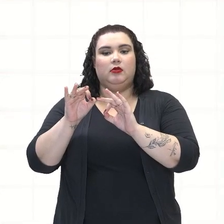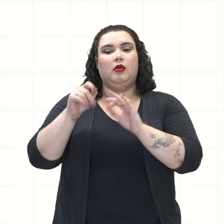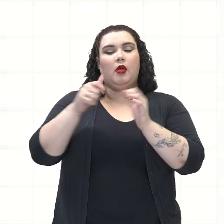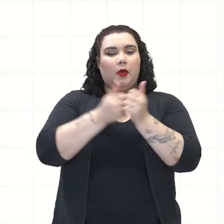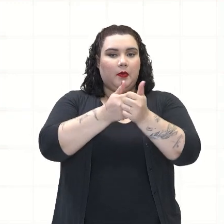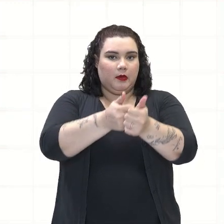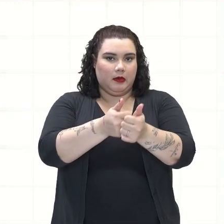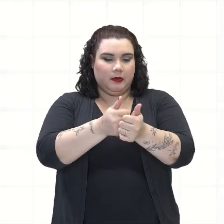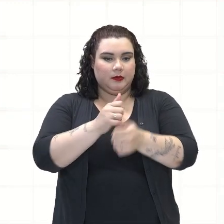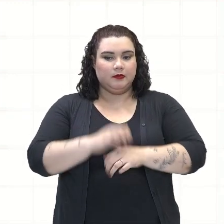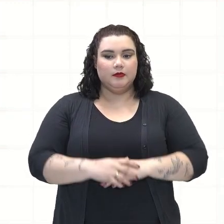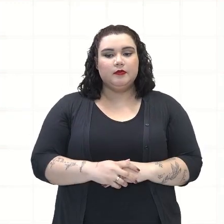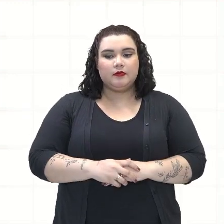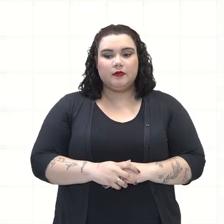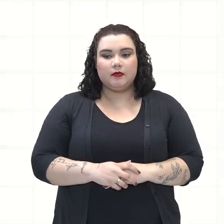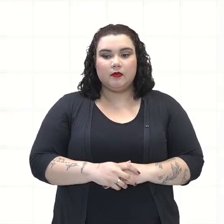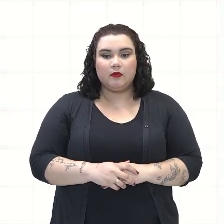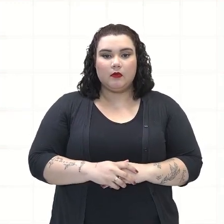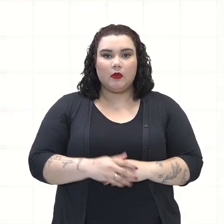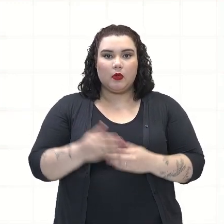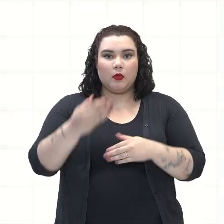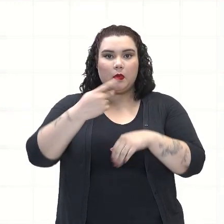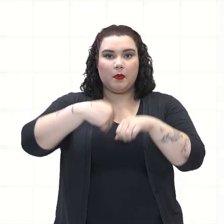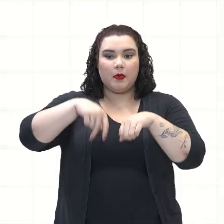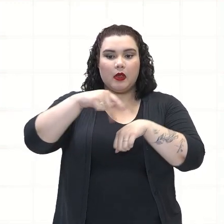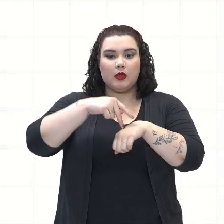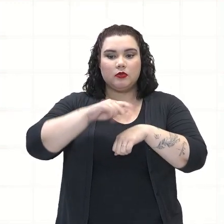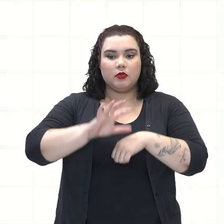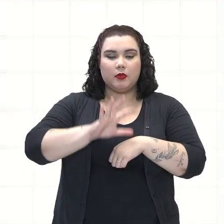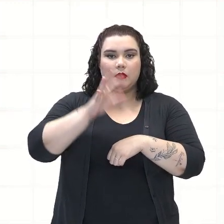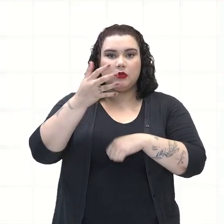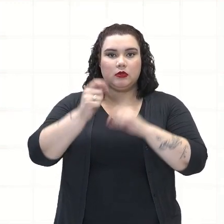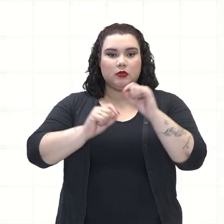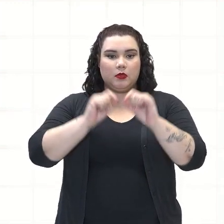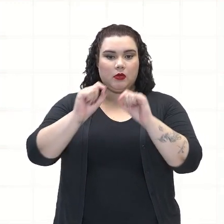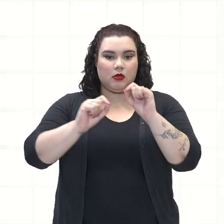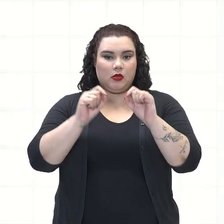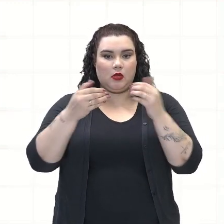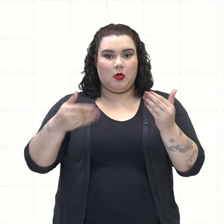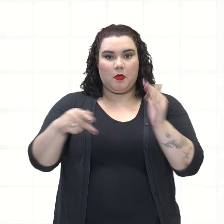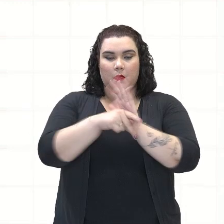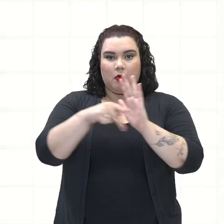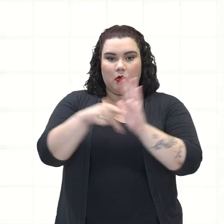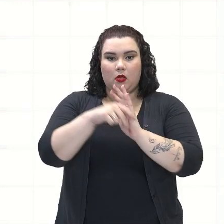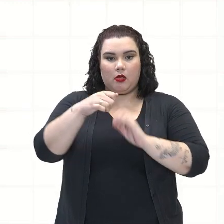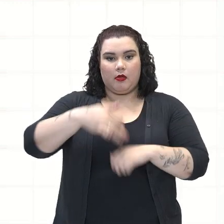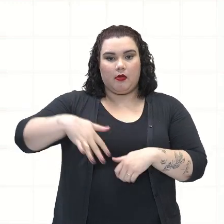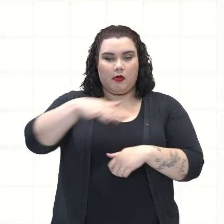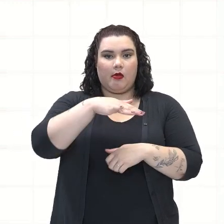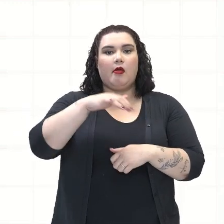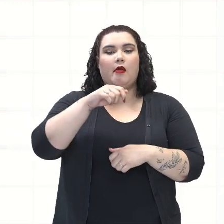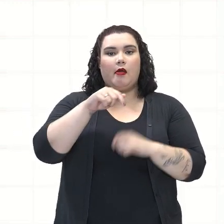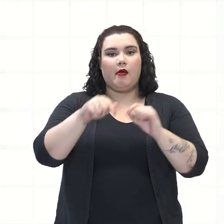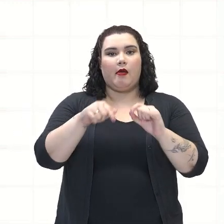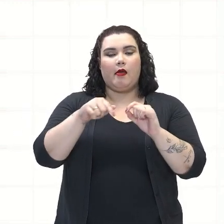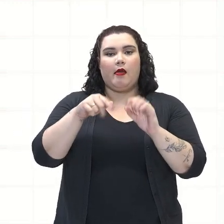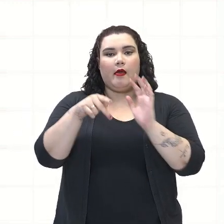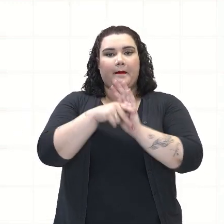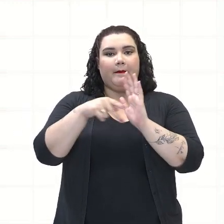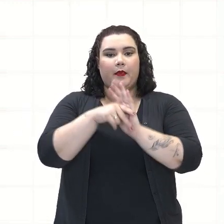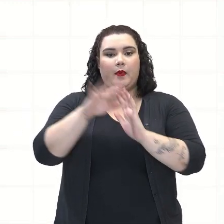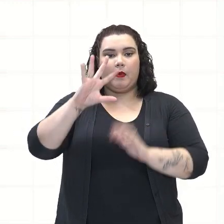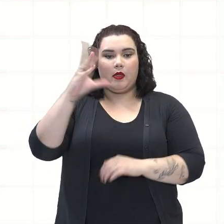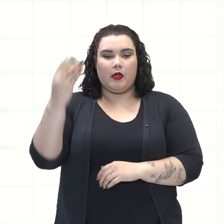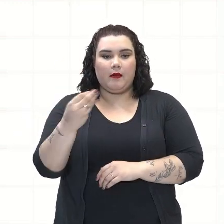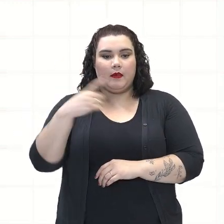Bem, nos países onde ocorreu algum desenvolvimento industrial dentro do continente africano, a gente tem ali